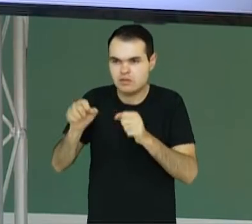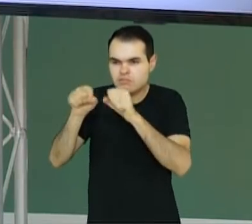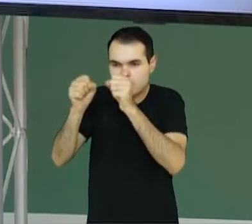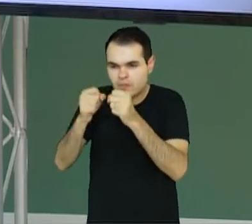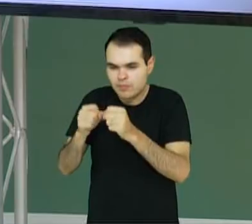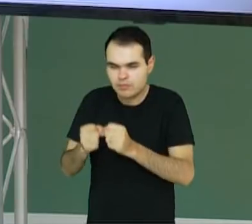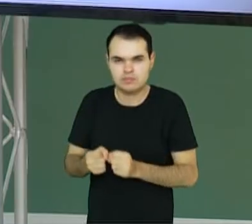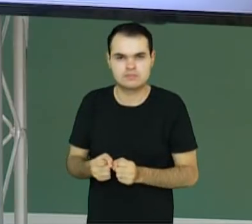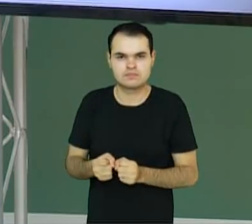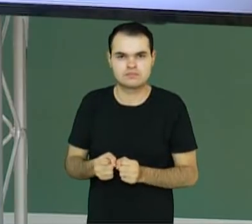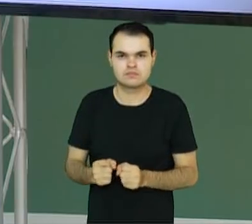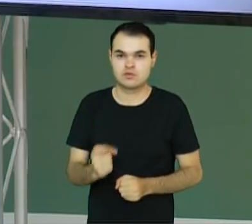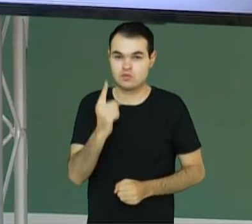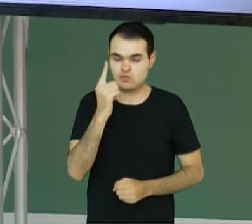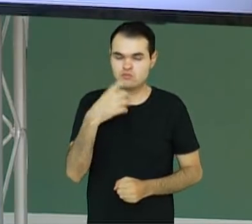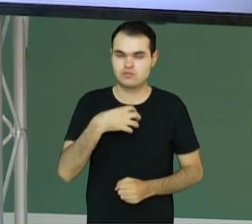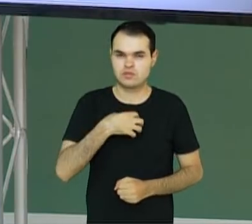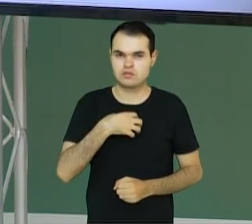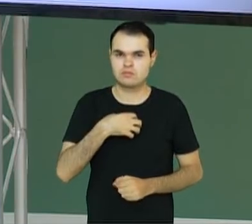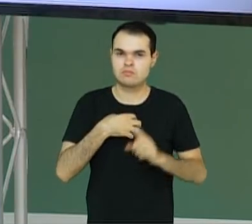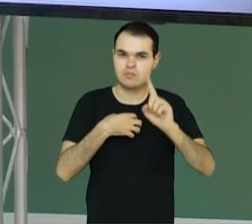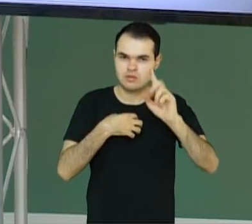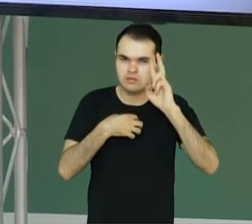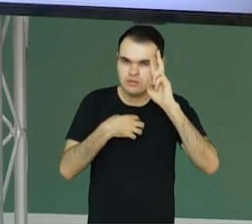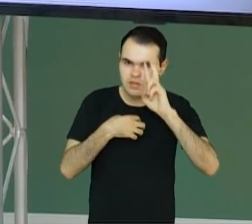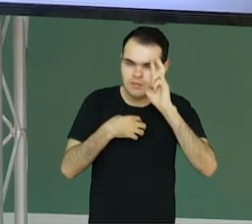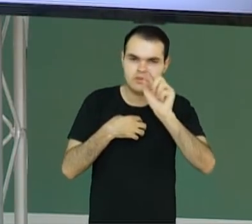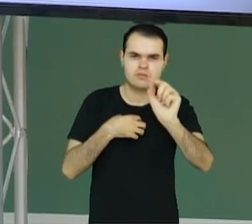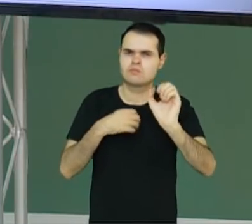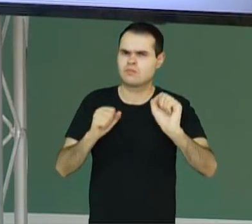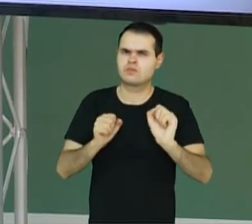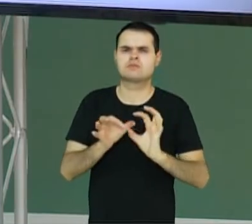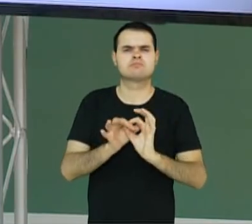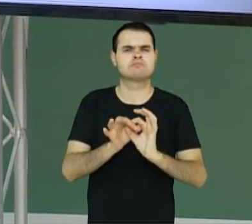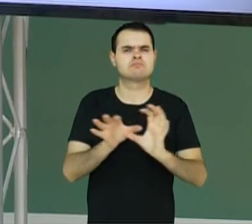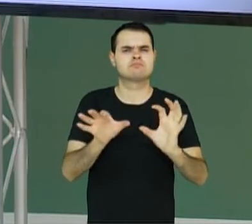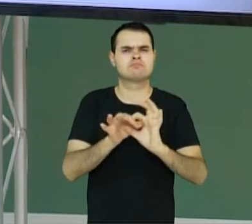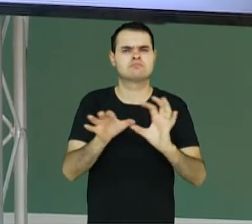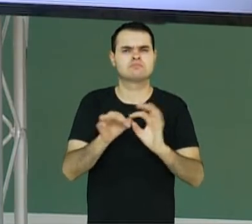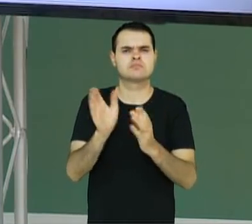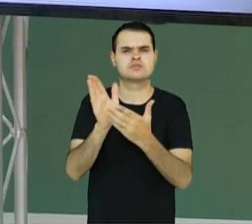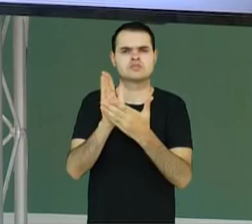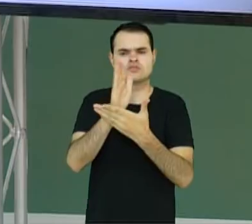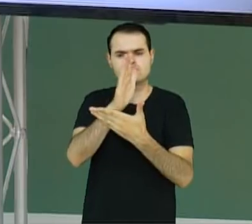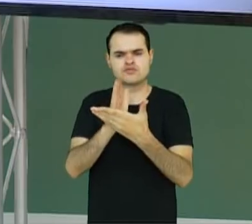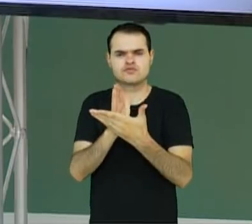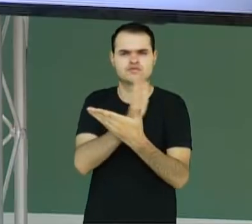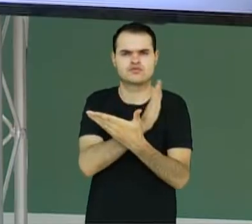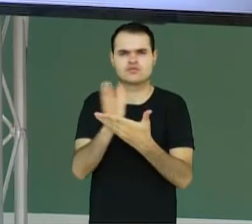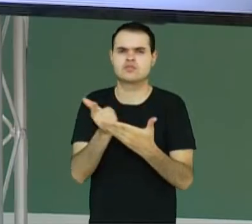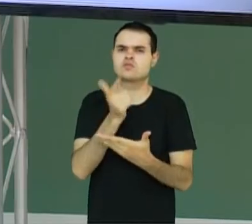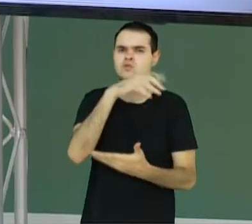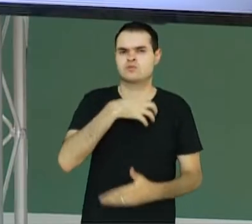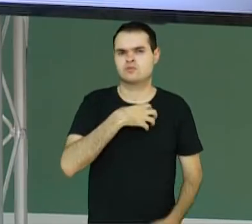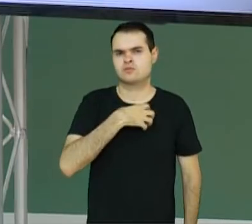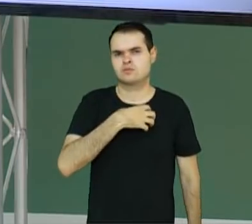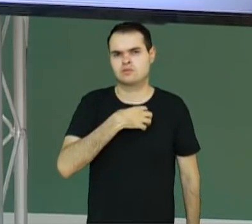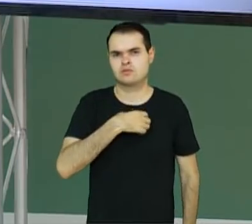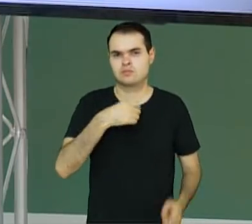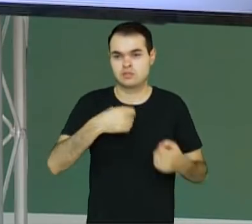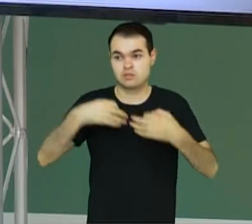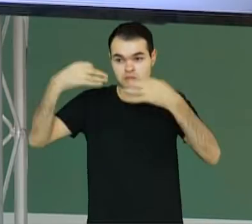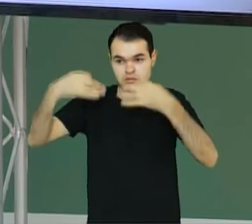Eu vou fazer a divisão de uma maneira, mas se lembre que você pode dividir a figura de outras maneiras, contanto que fique conveniente e que as